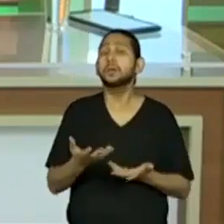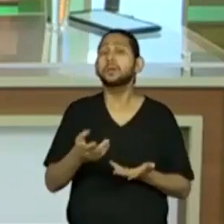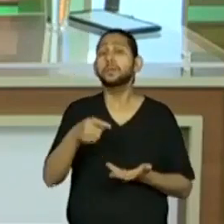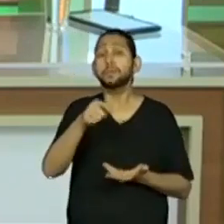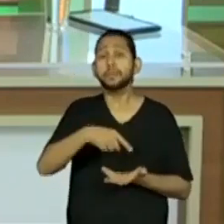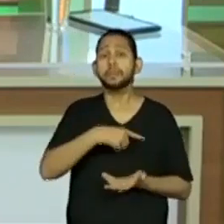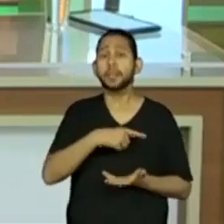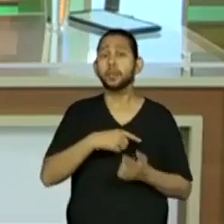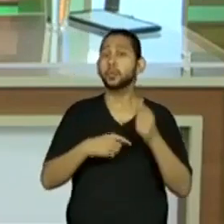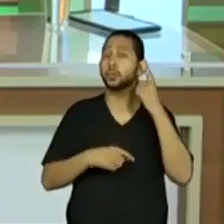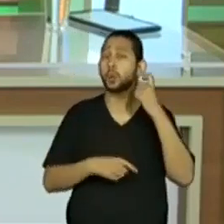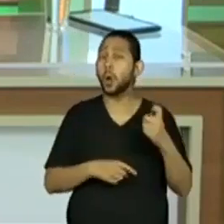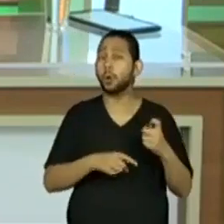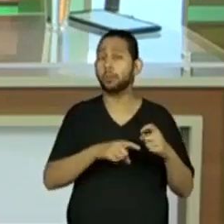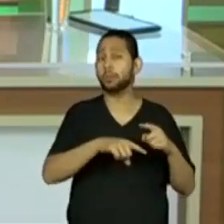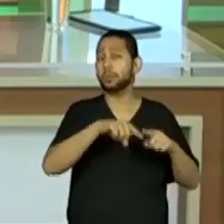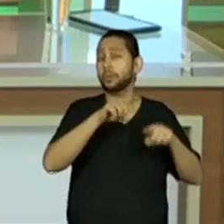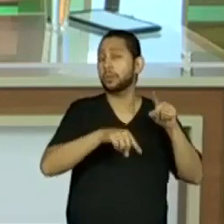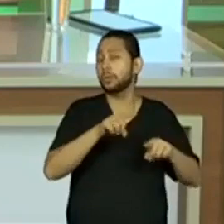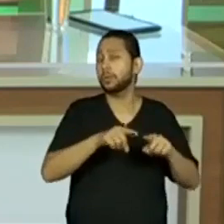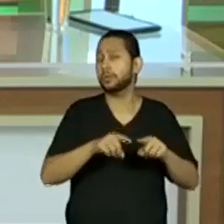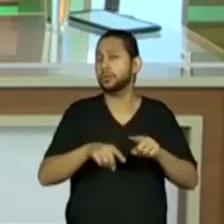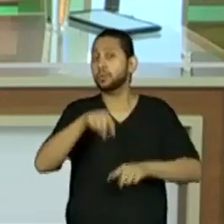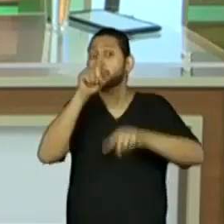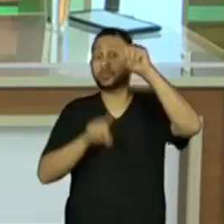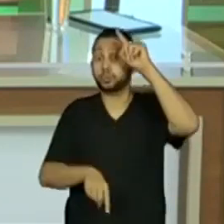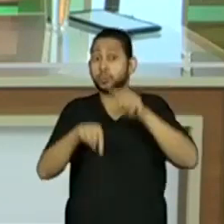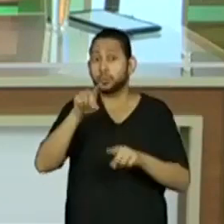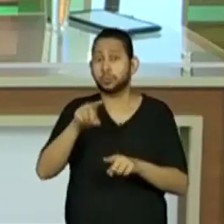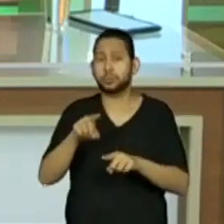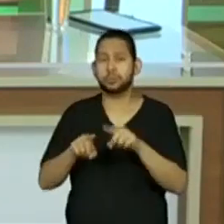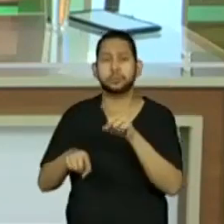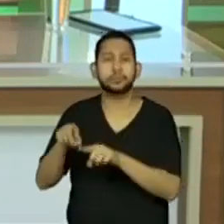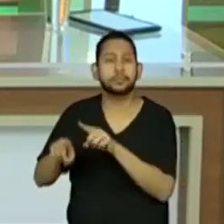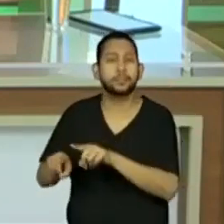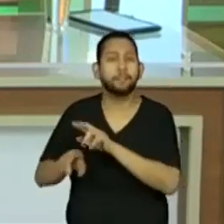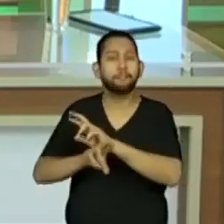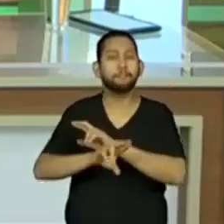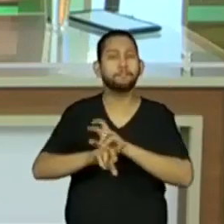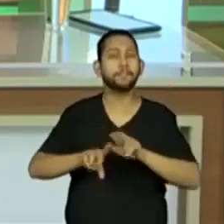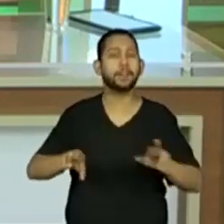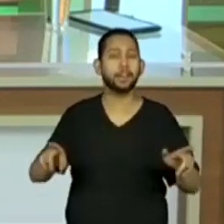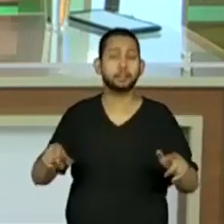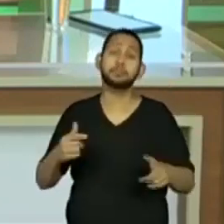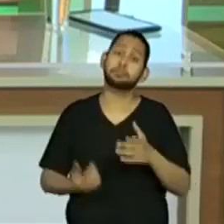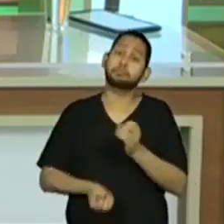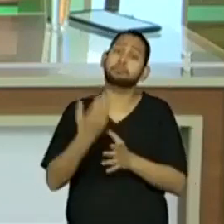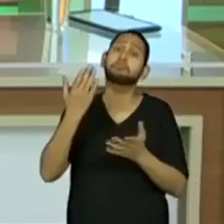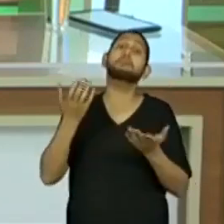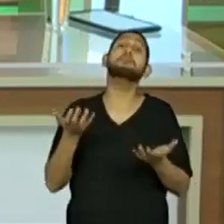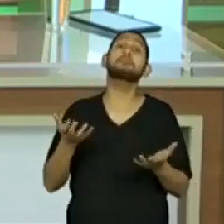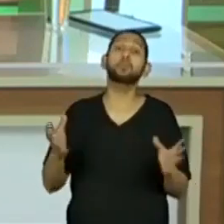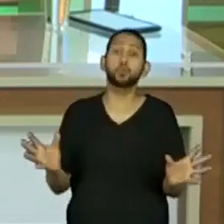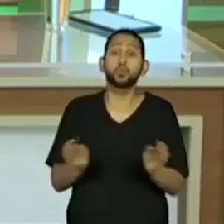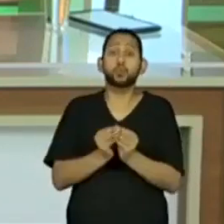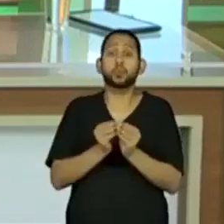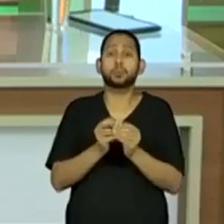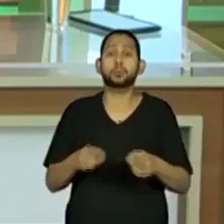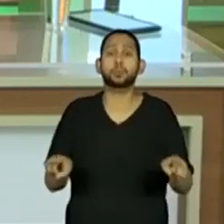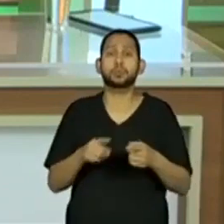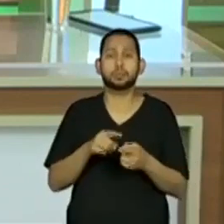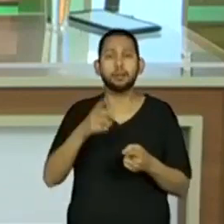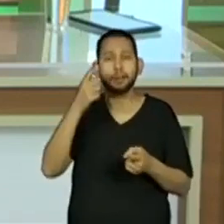deles são produzidos uma infinidade enorme de sons. São produzidos músicas,